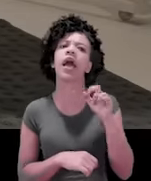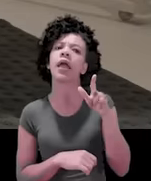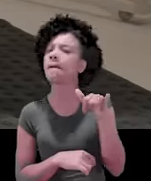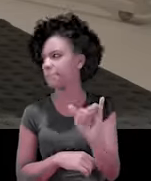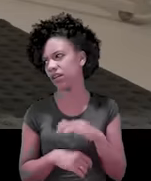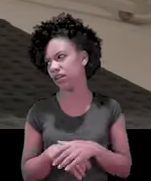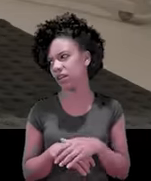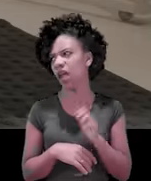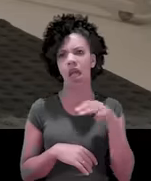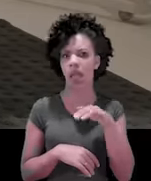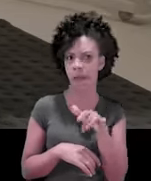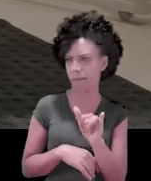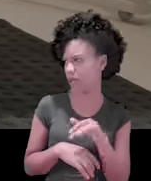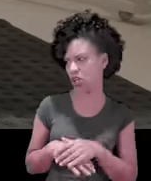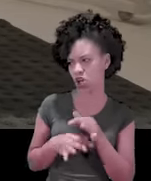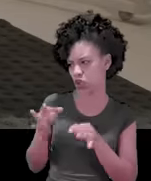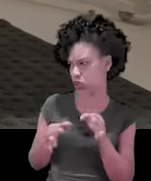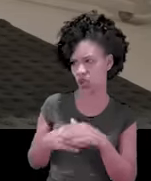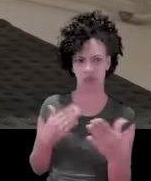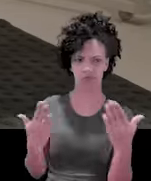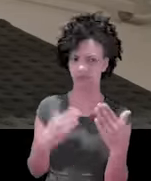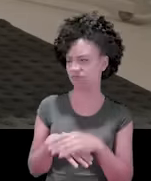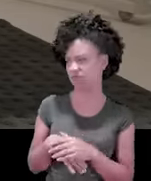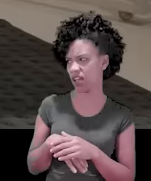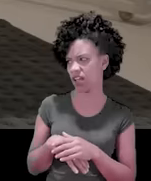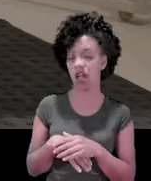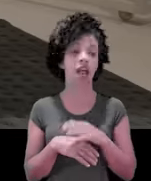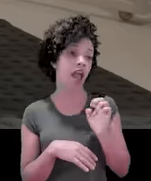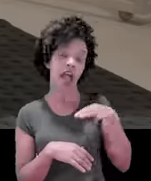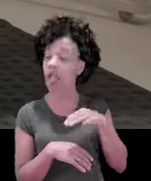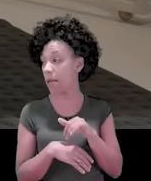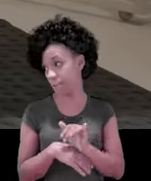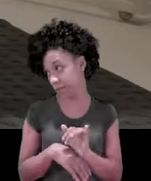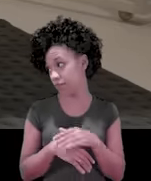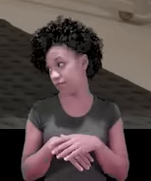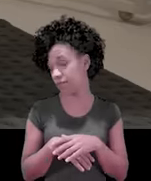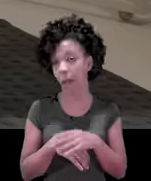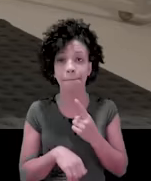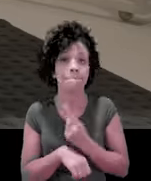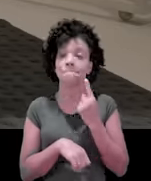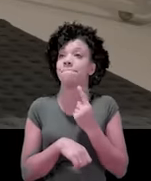hahahaha maluco viu ninguém na hora maluco vai andar de avião com você para Emily Aí eu ia falar no primeiro segundo eles a